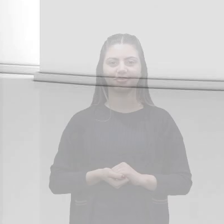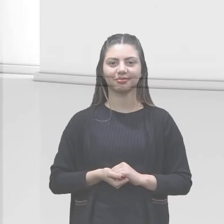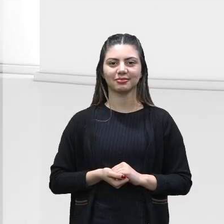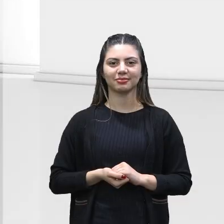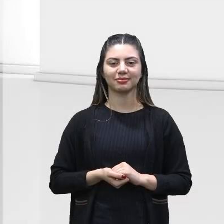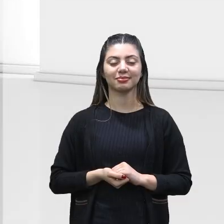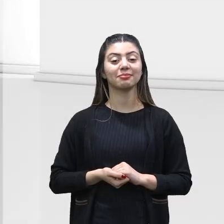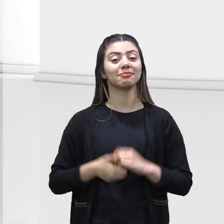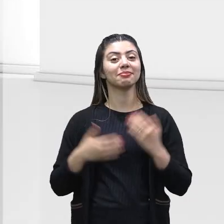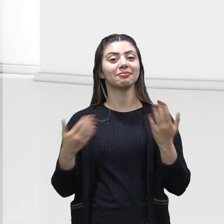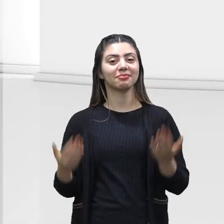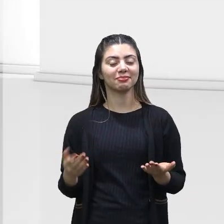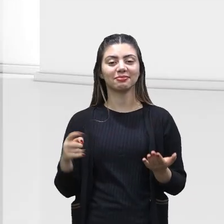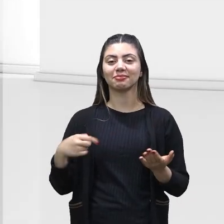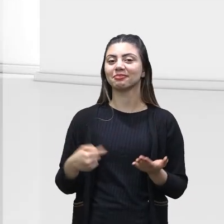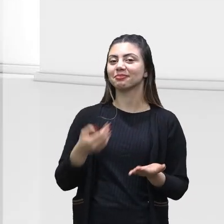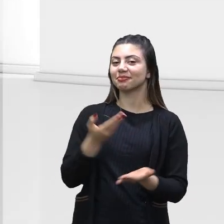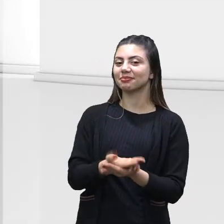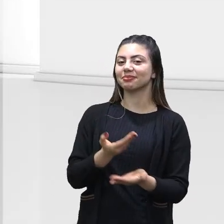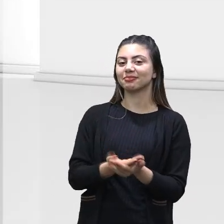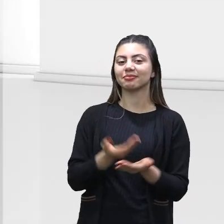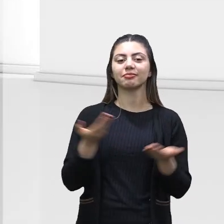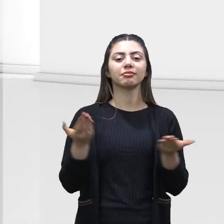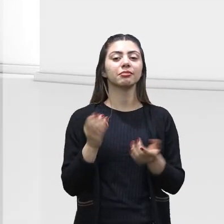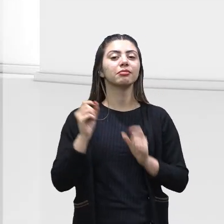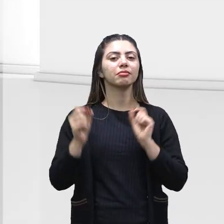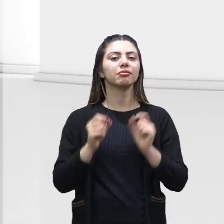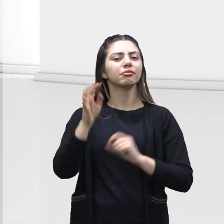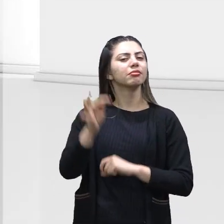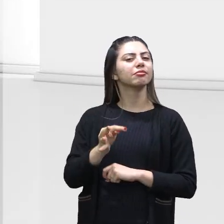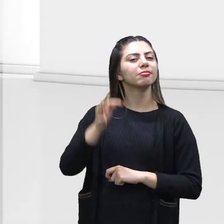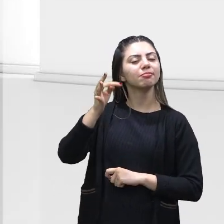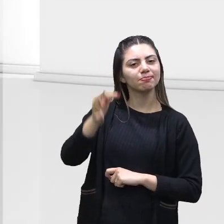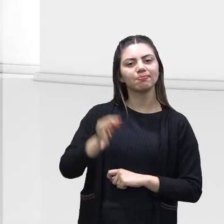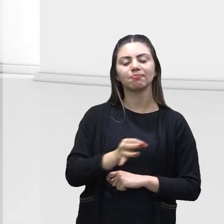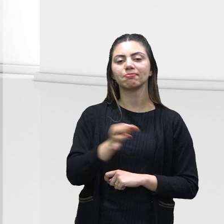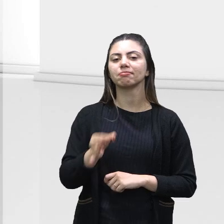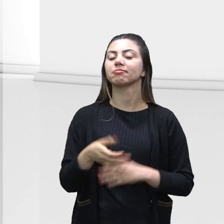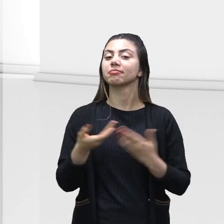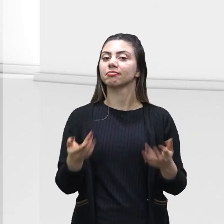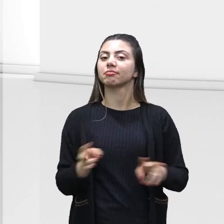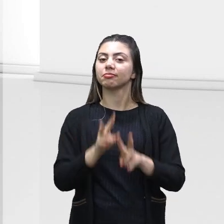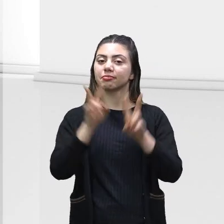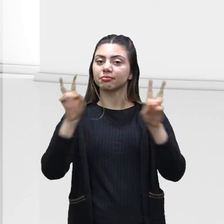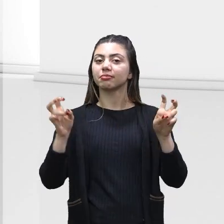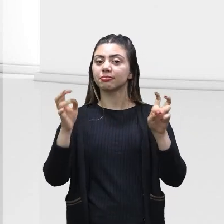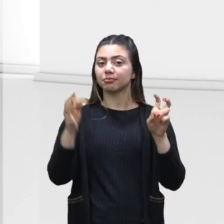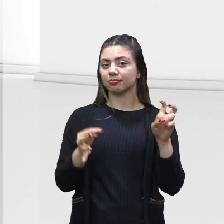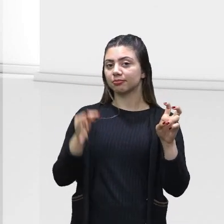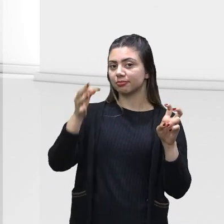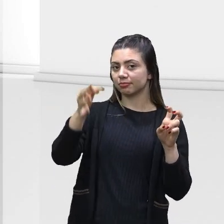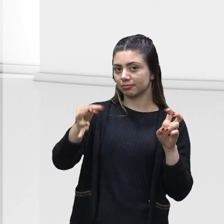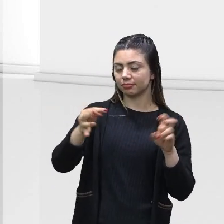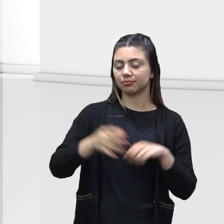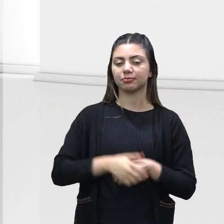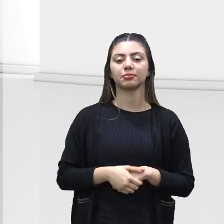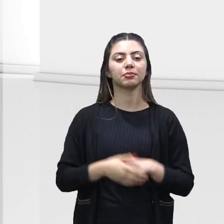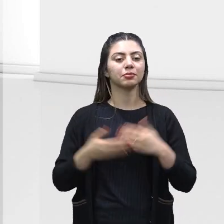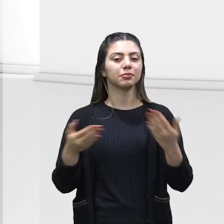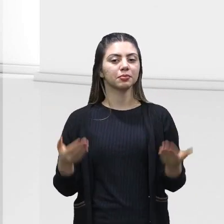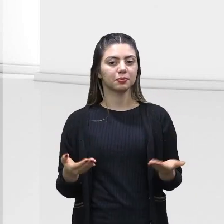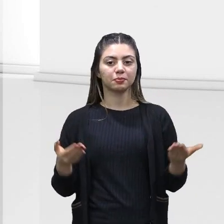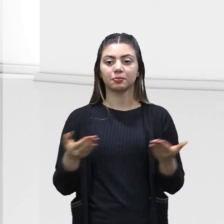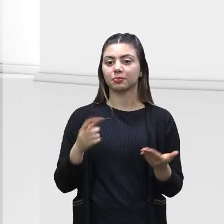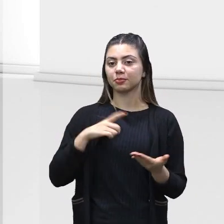Bem, estamos falando de futuro, não é? Como o assunto é futuro, nós misturamos